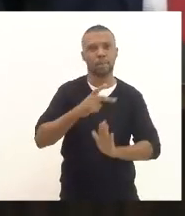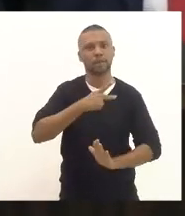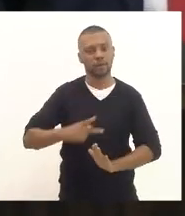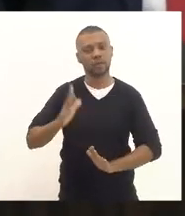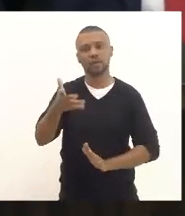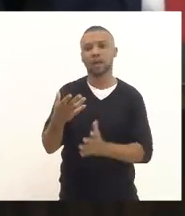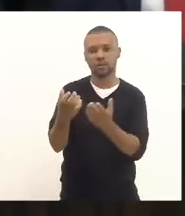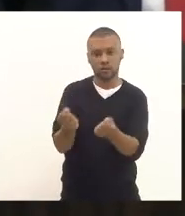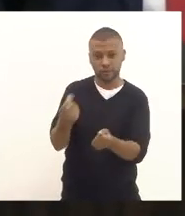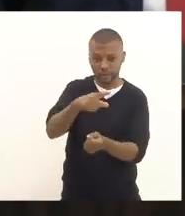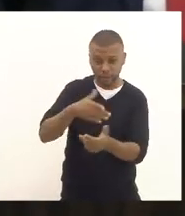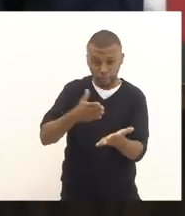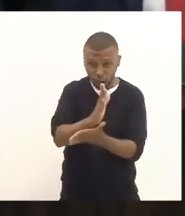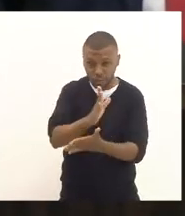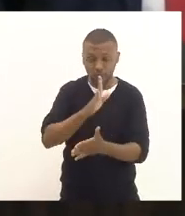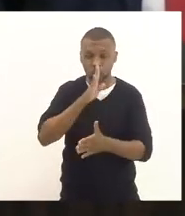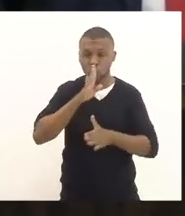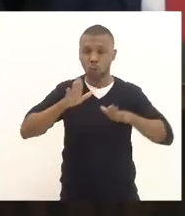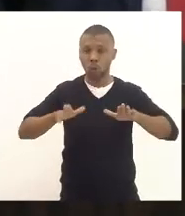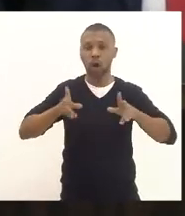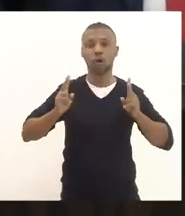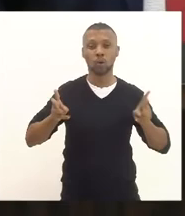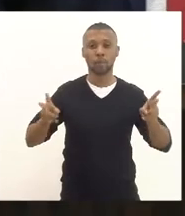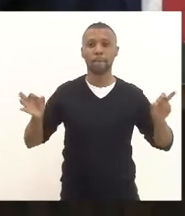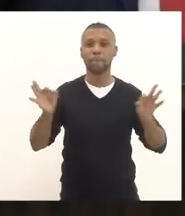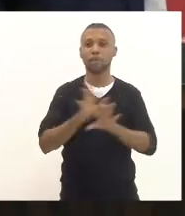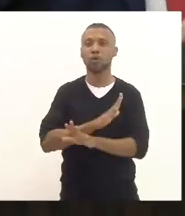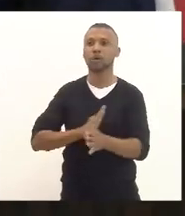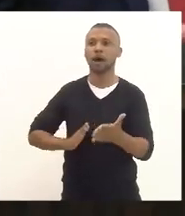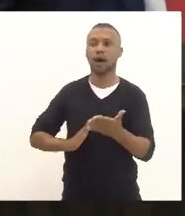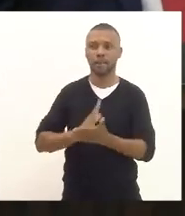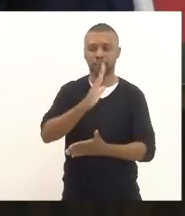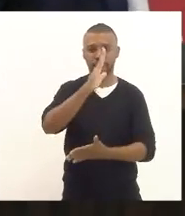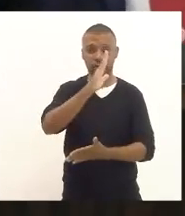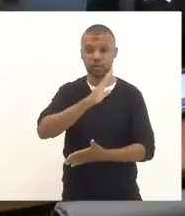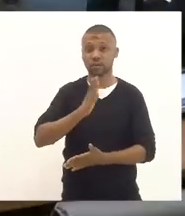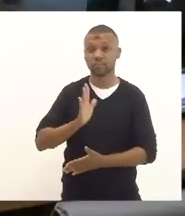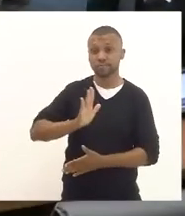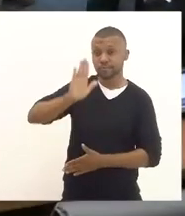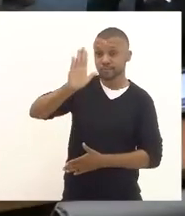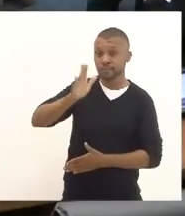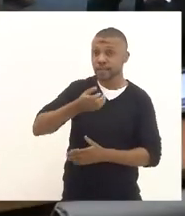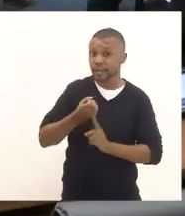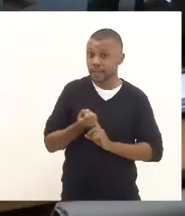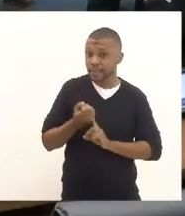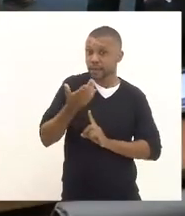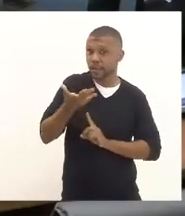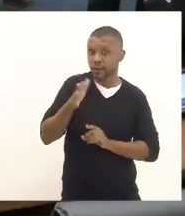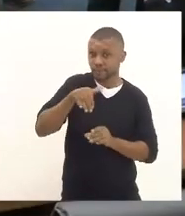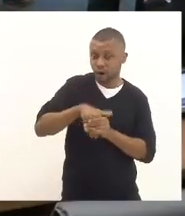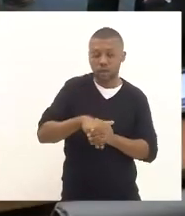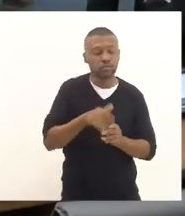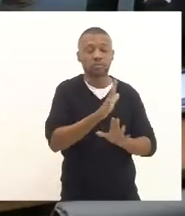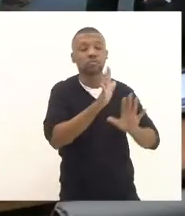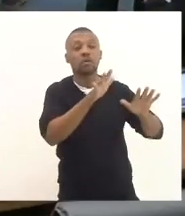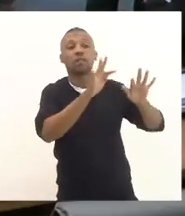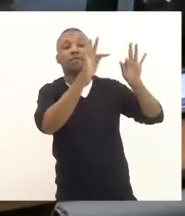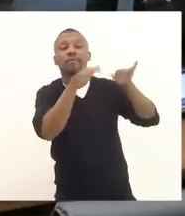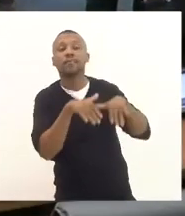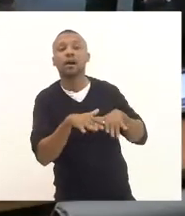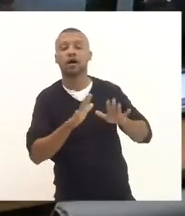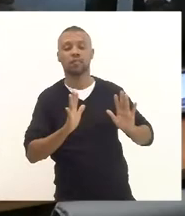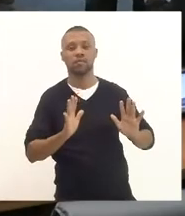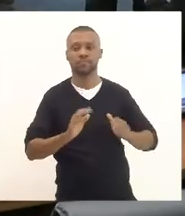já decidiu se os que aprovam permaneço Cristão aprovado para declarar a volta ao final e eu